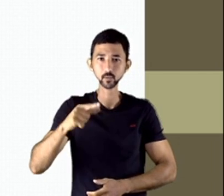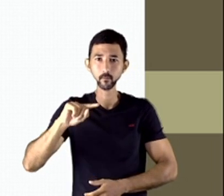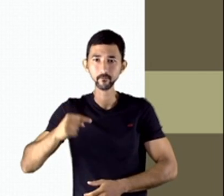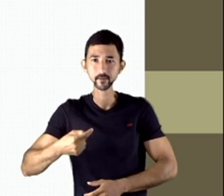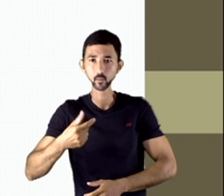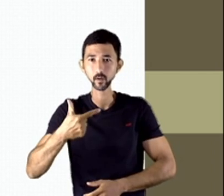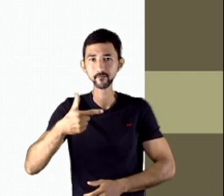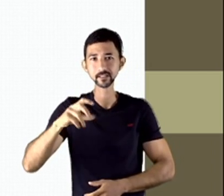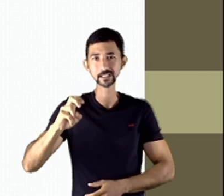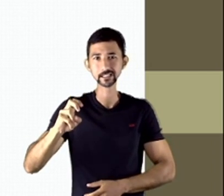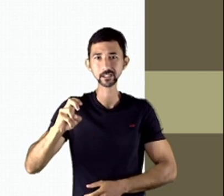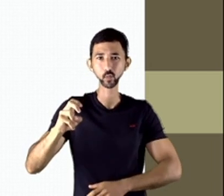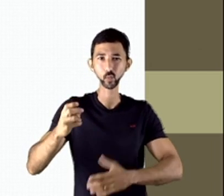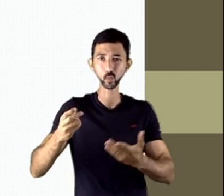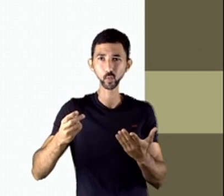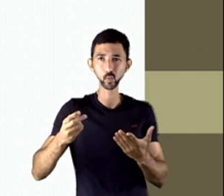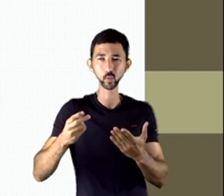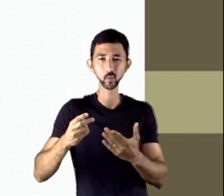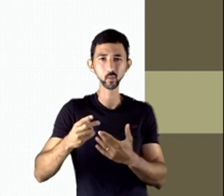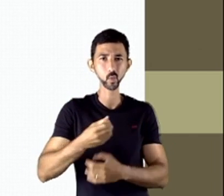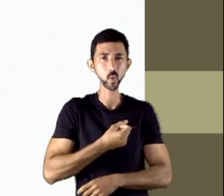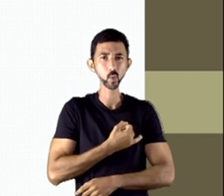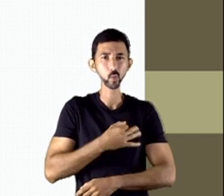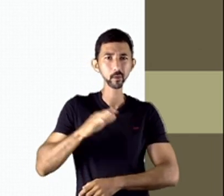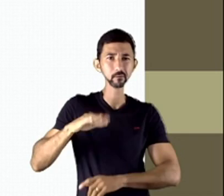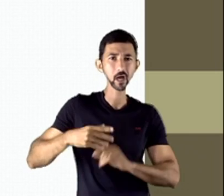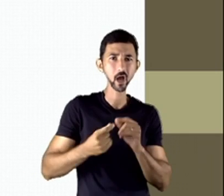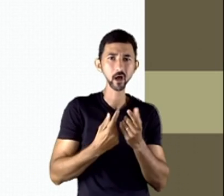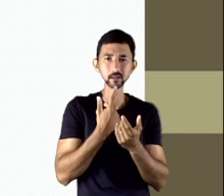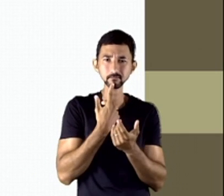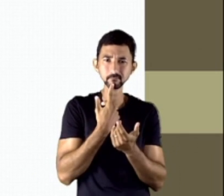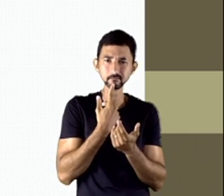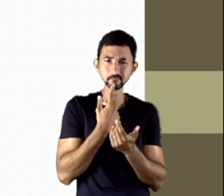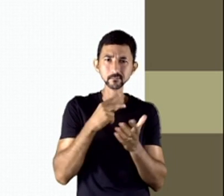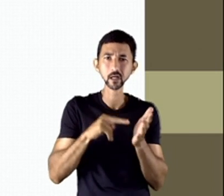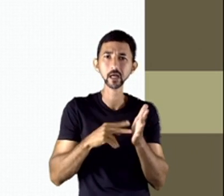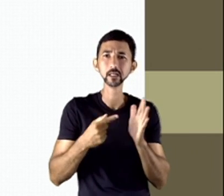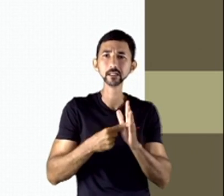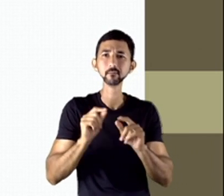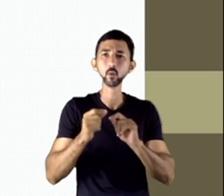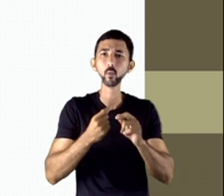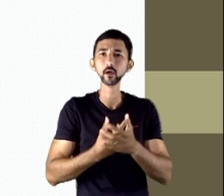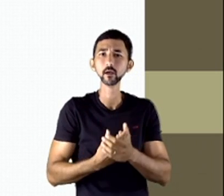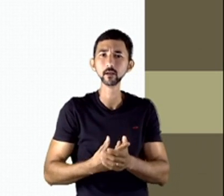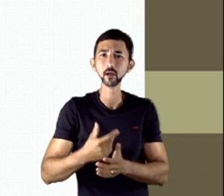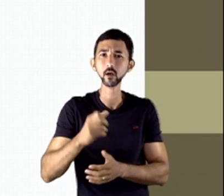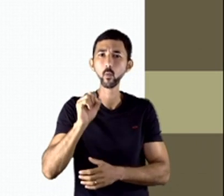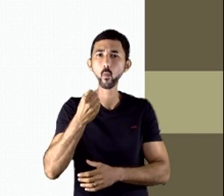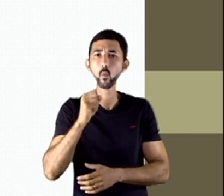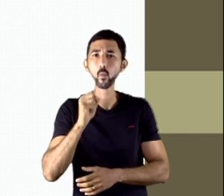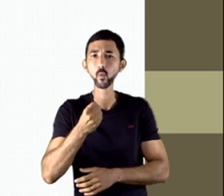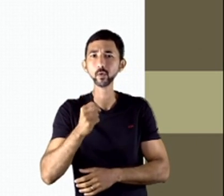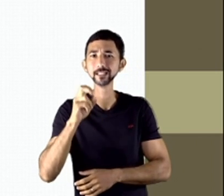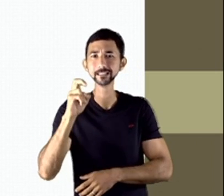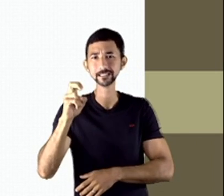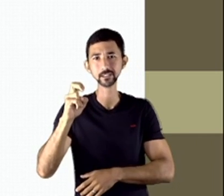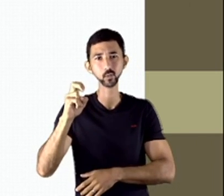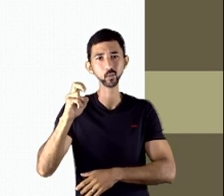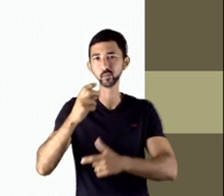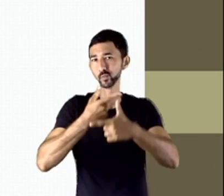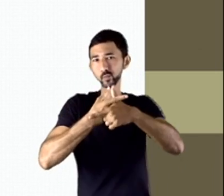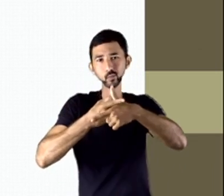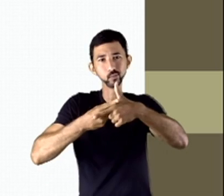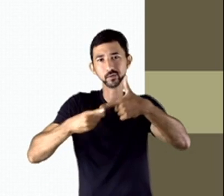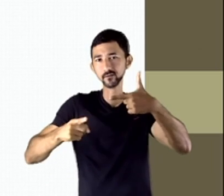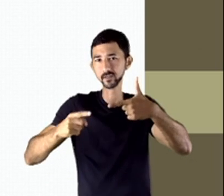21,25. Ou seja, deu um número decimal. O que isso significa? Que o 85 não é